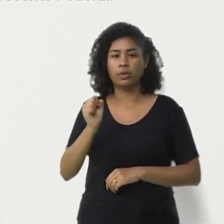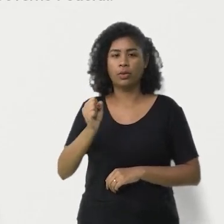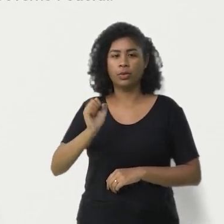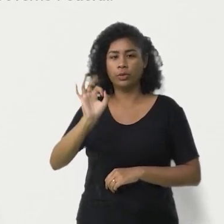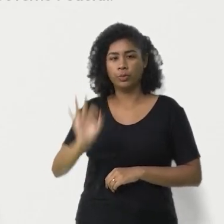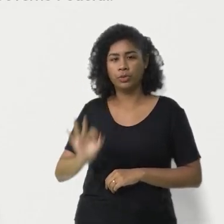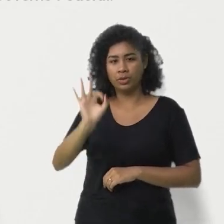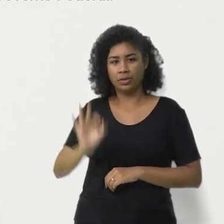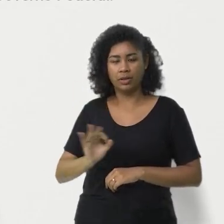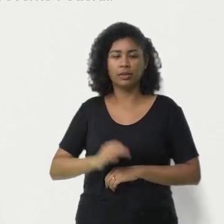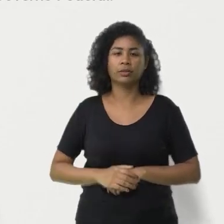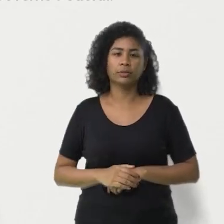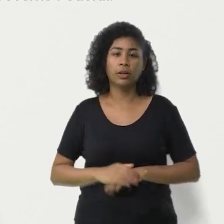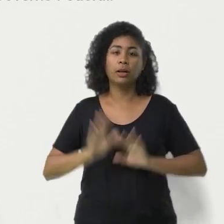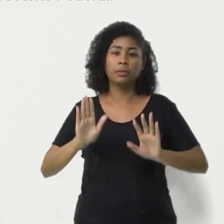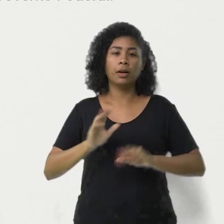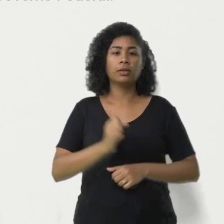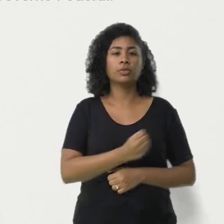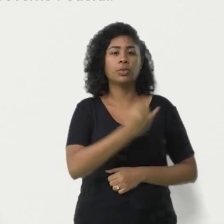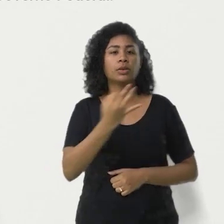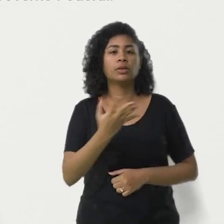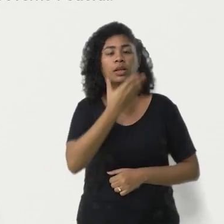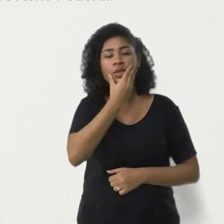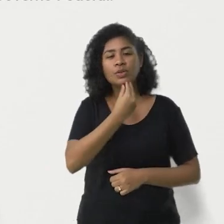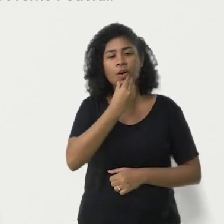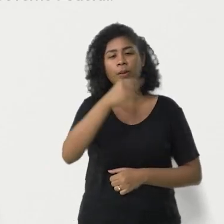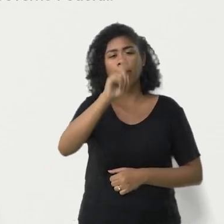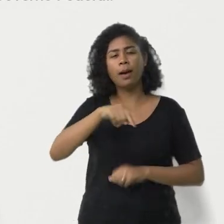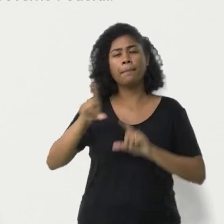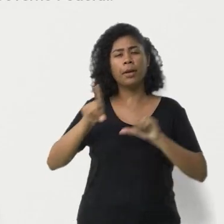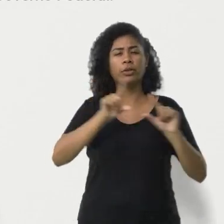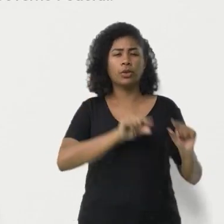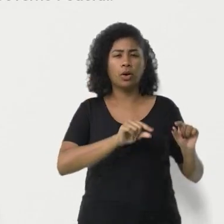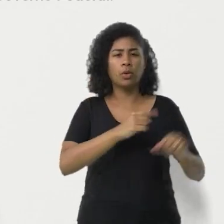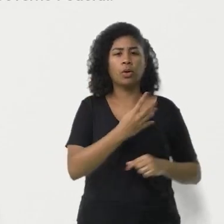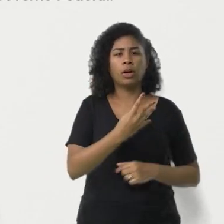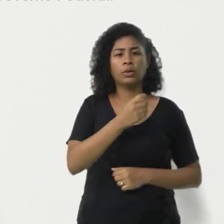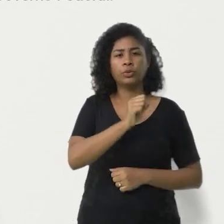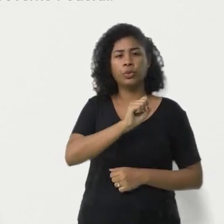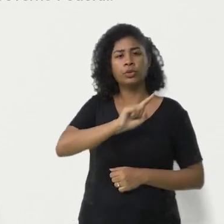51,8%. Enquanto as de homens vai ser um pouquinho menor,